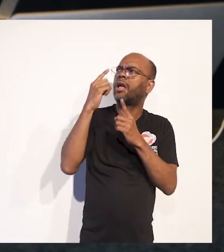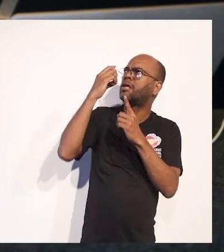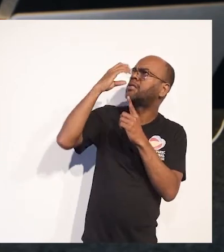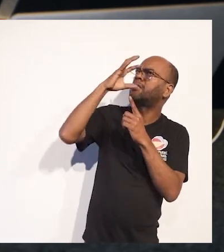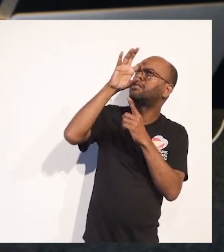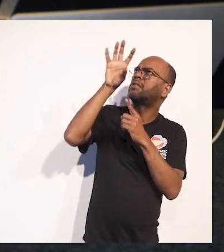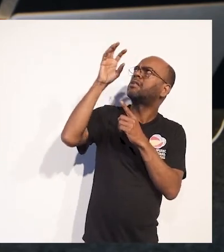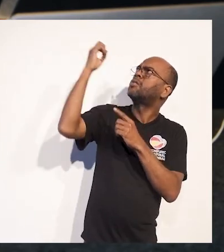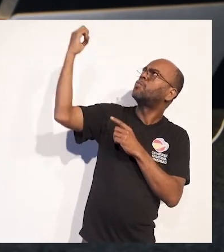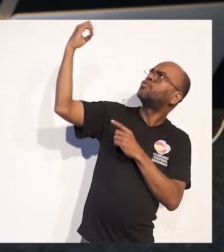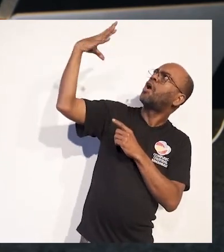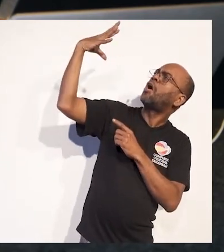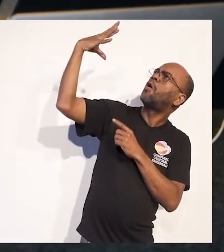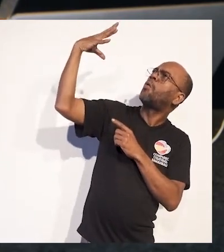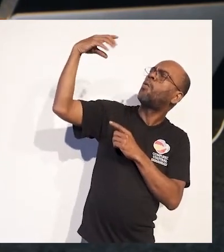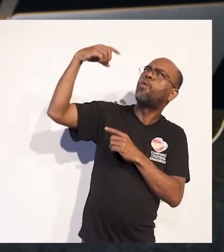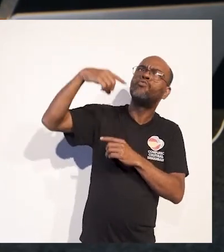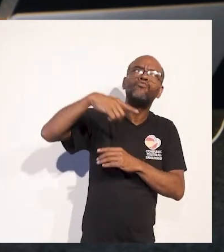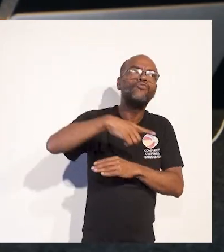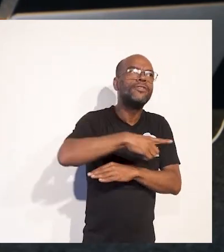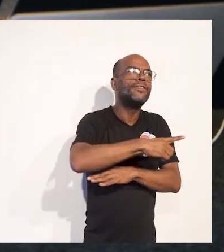do seu nascer